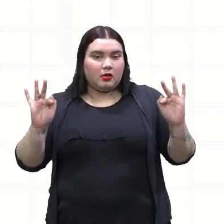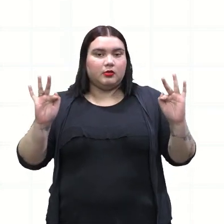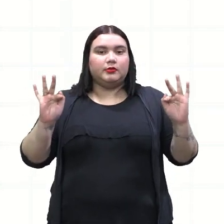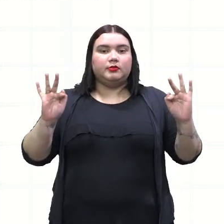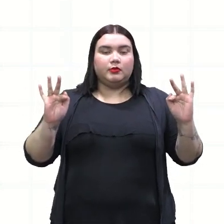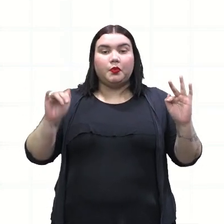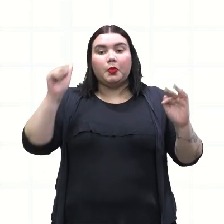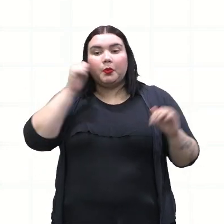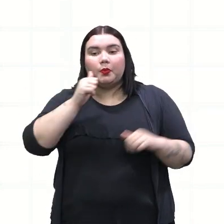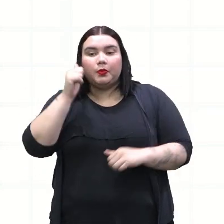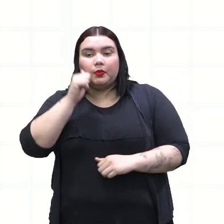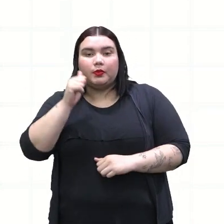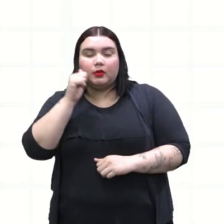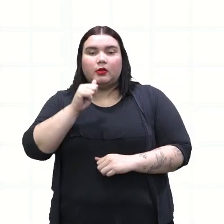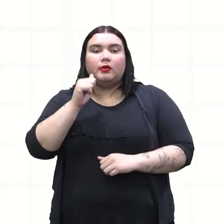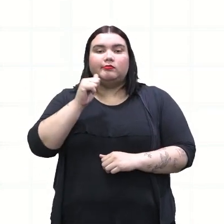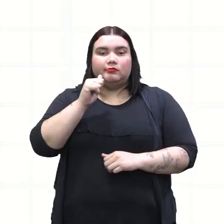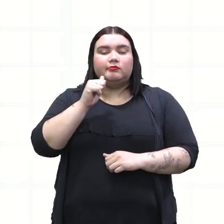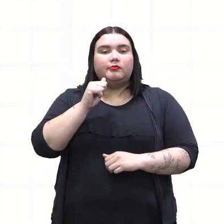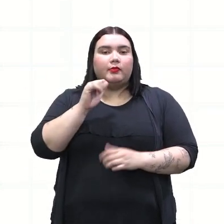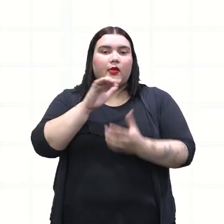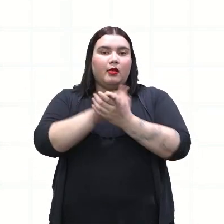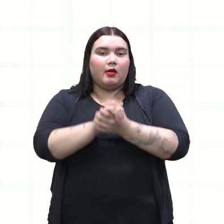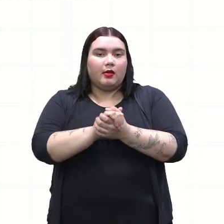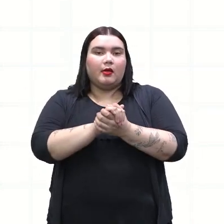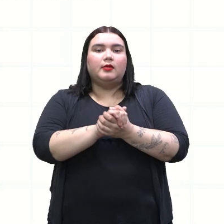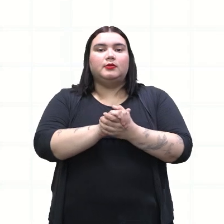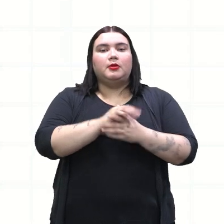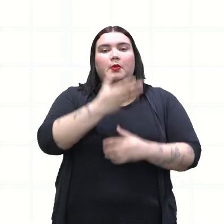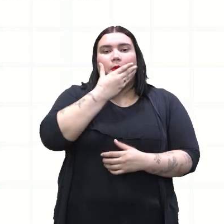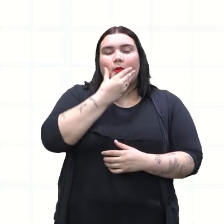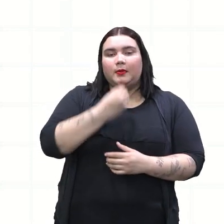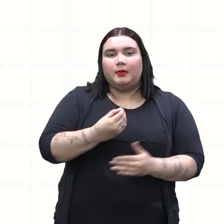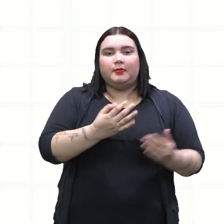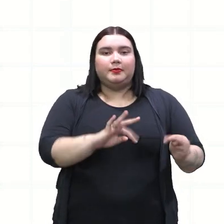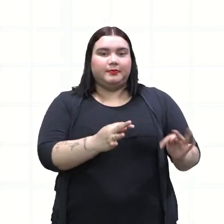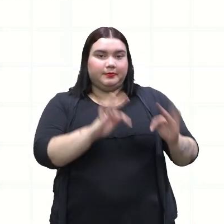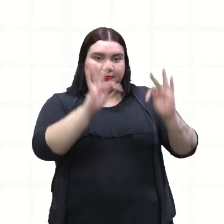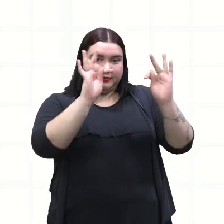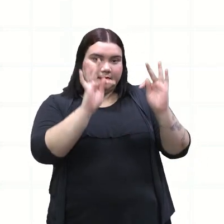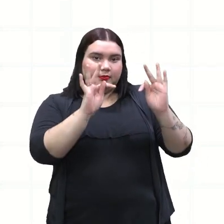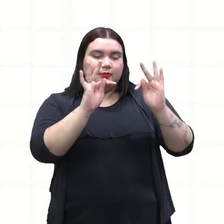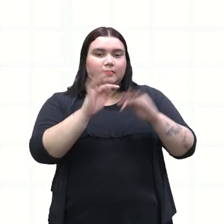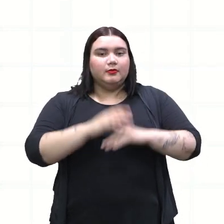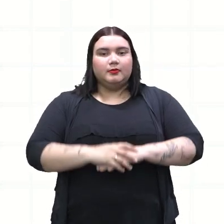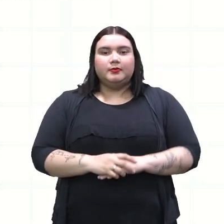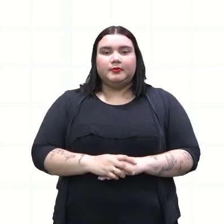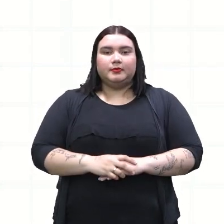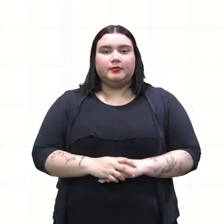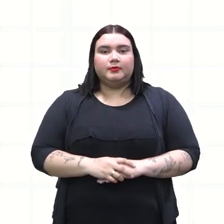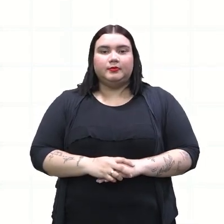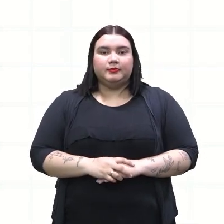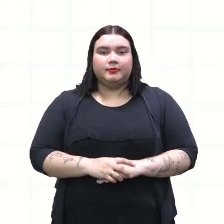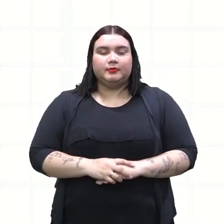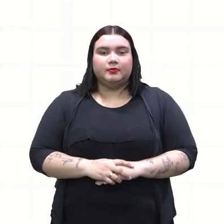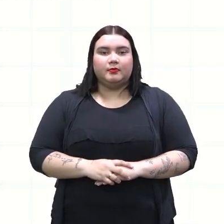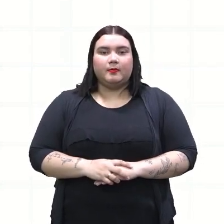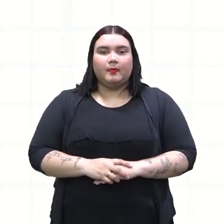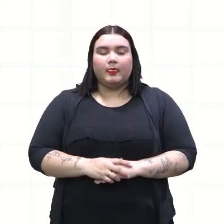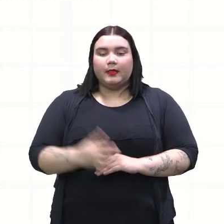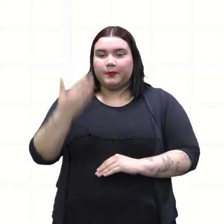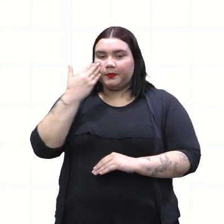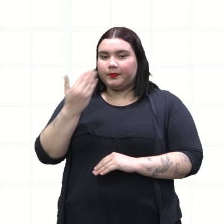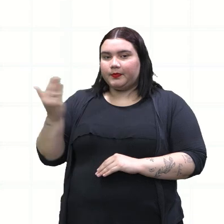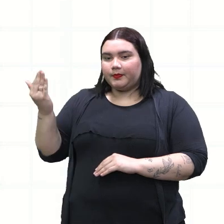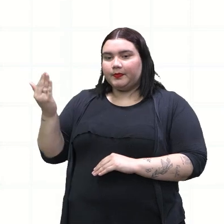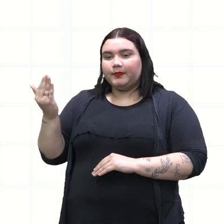uma mulher vai se casar com um holograma, né, criado por inteligência artificial, é a primeira mulher no